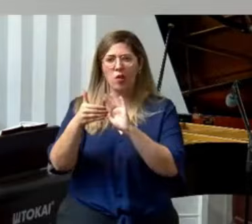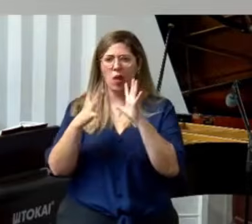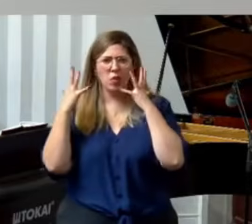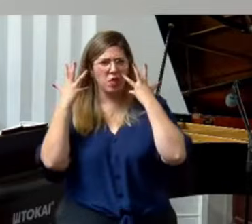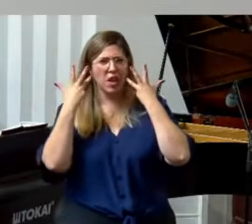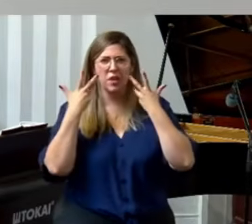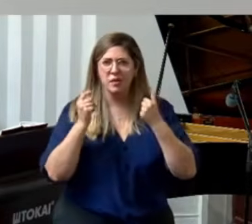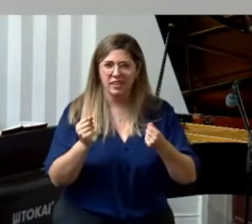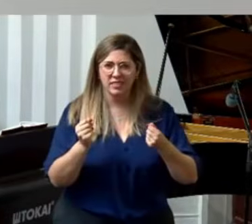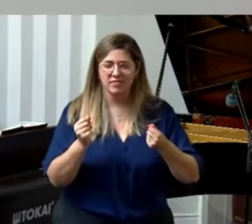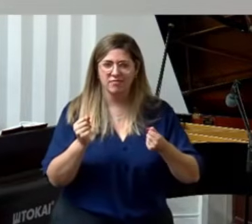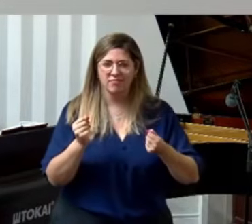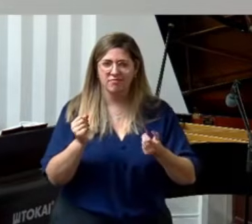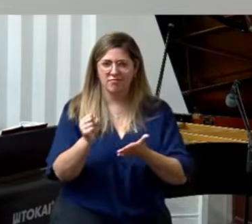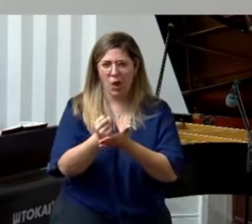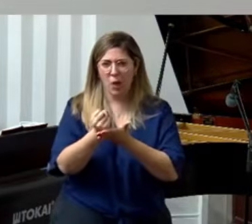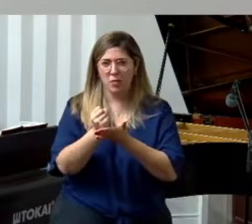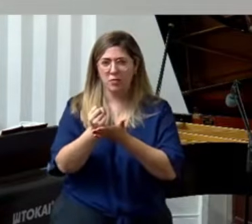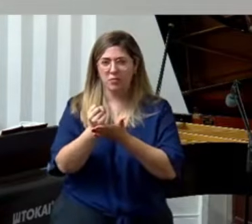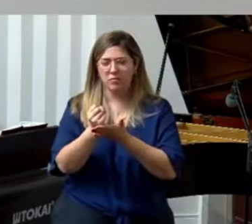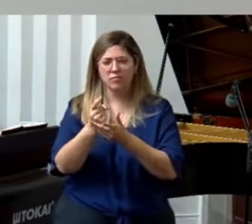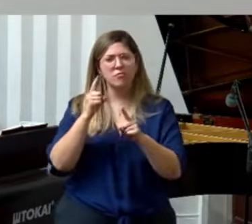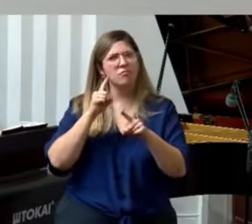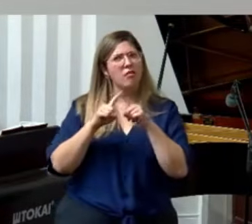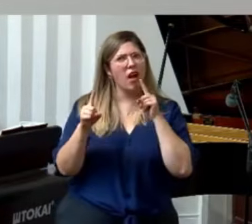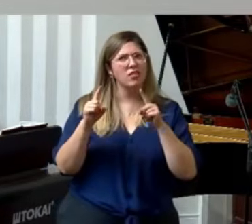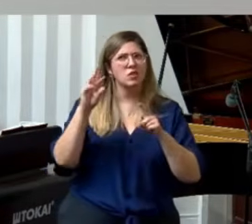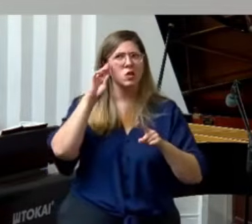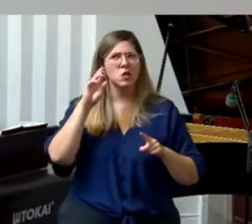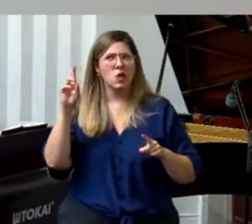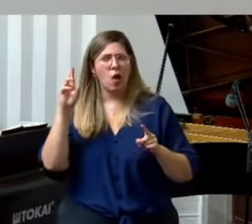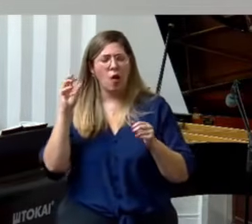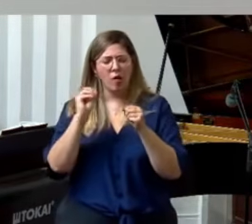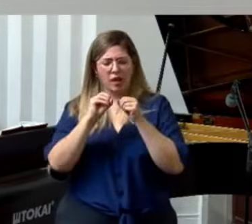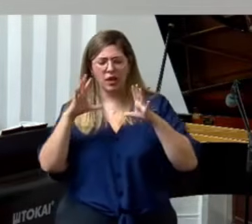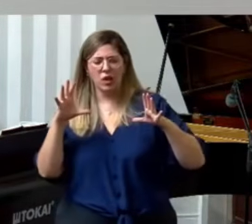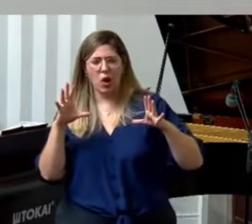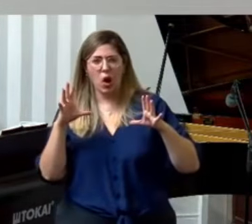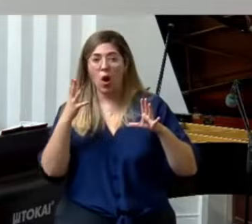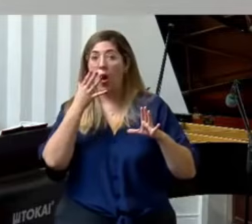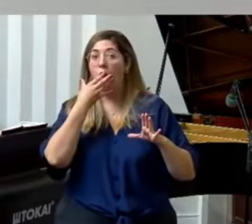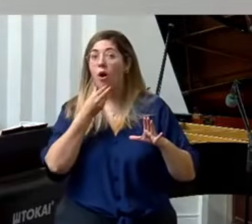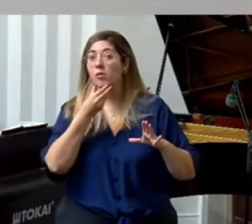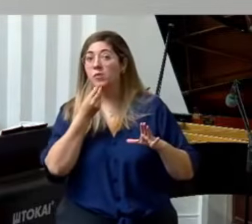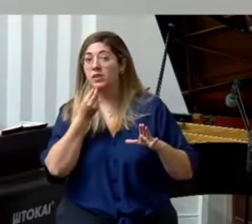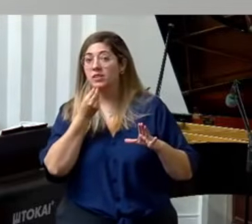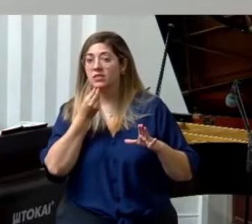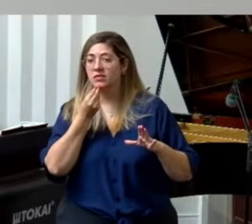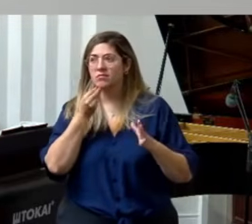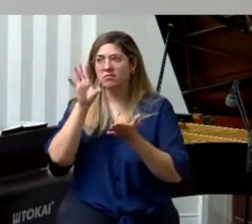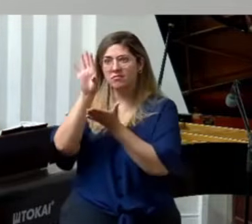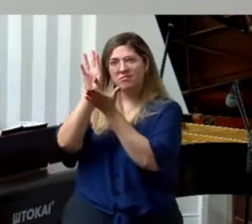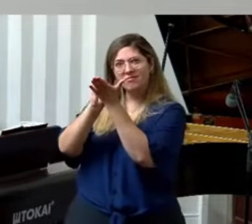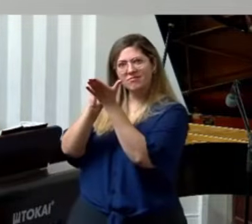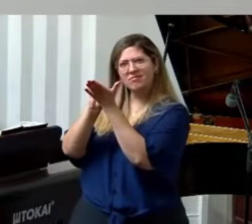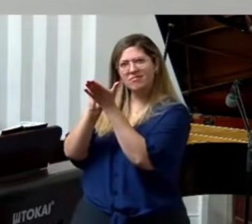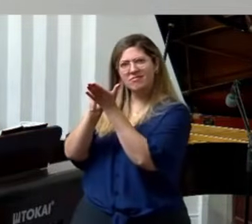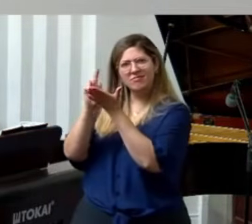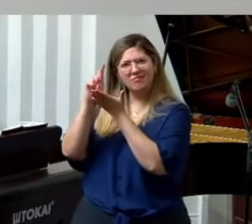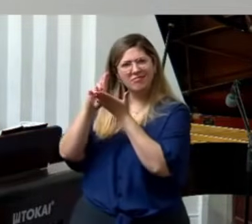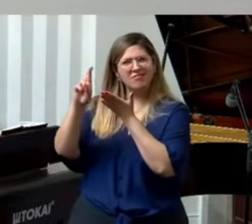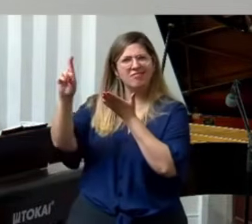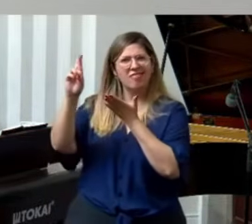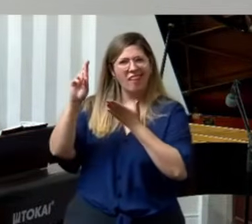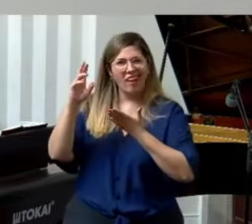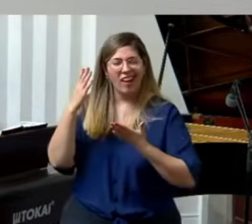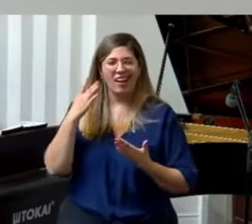à sua imagem. E quando o fez, deu uma missão ao ser humano de dominar sobre toda a